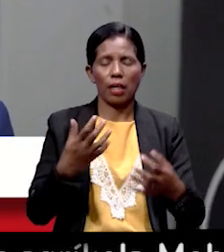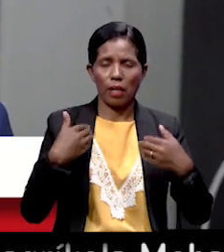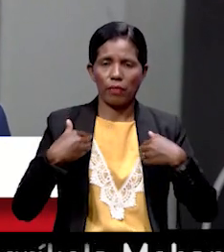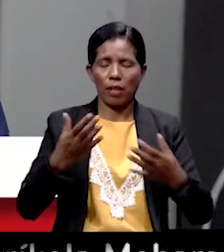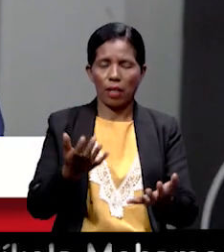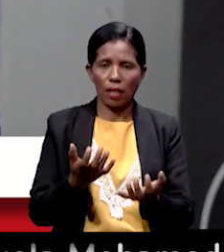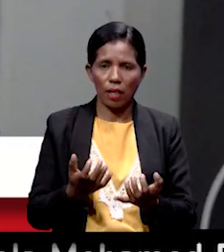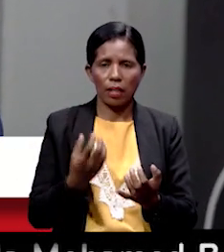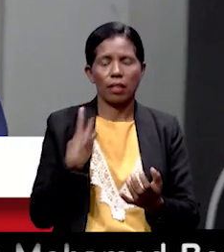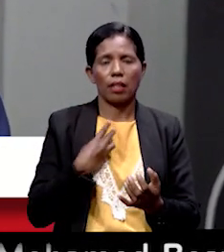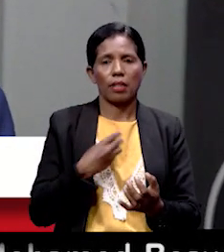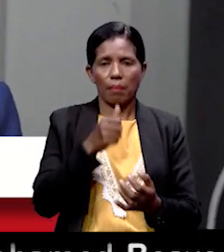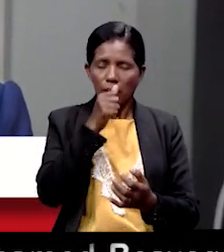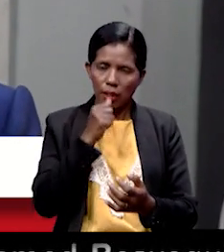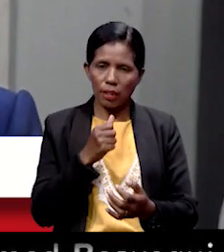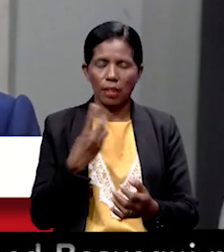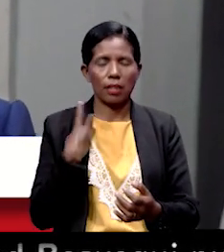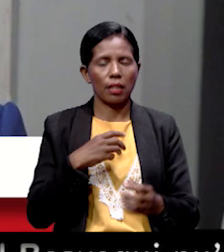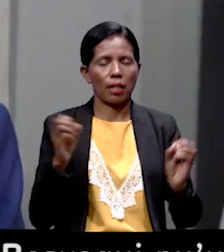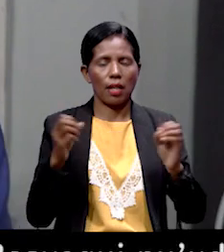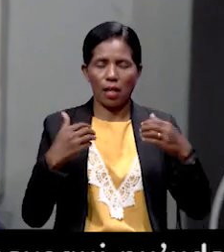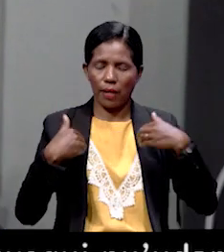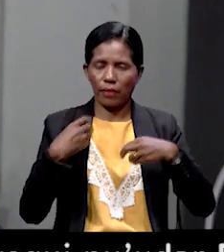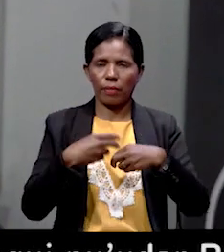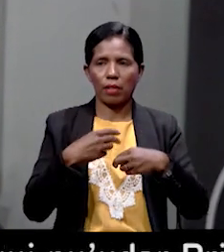ia dificuldade ida. Há unha mensaje makne,